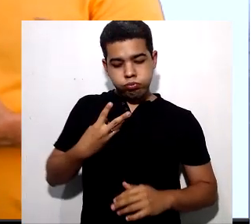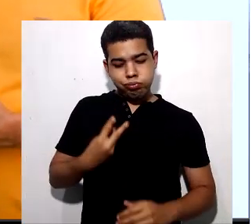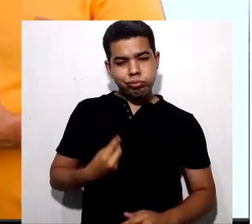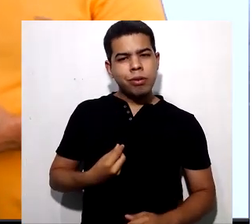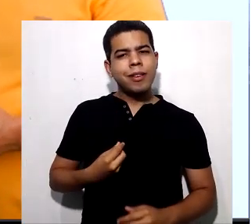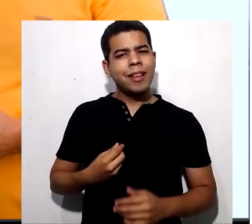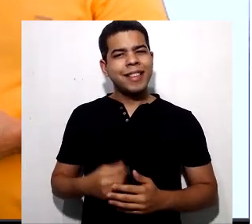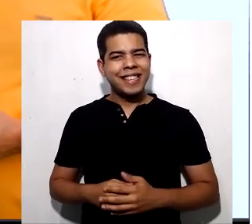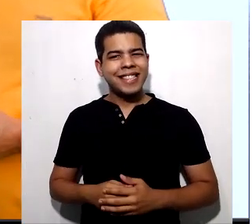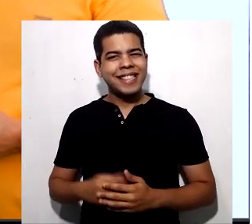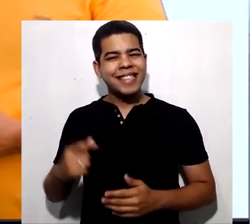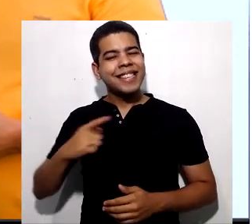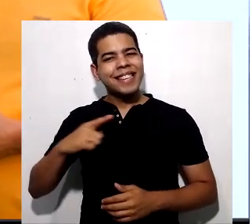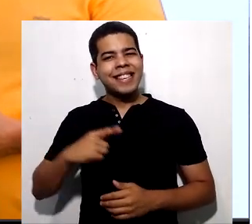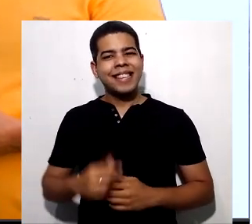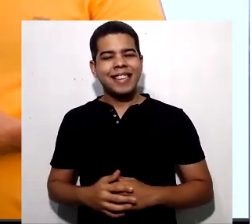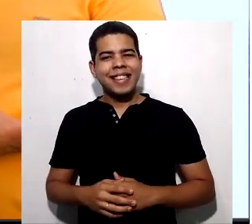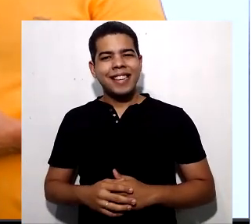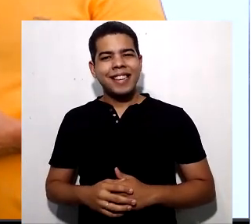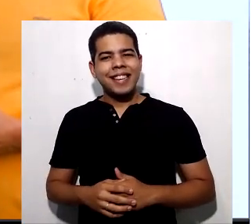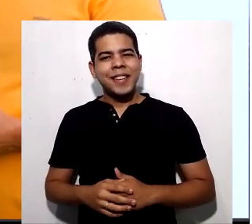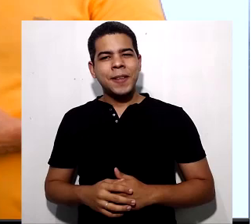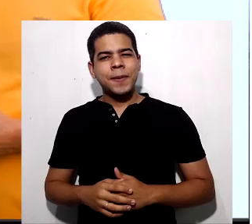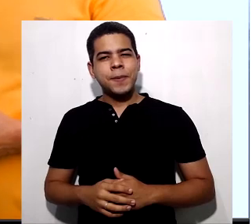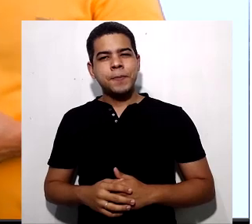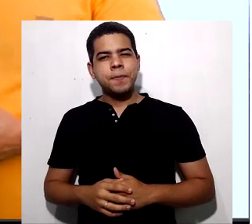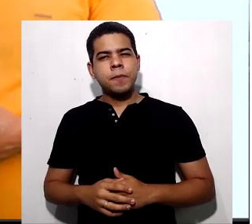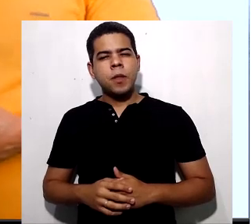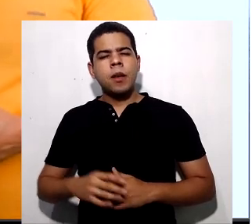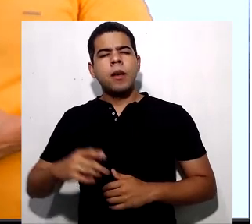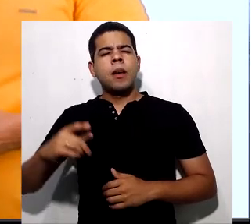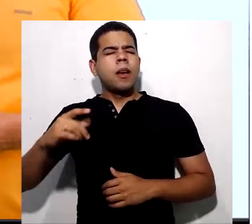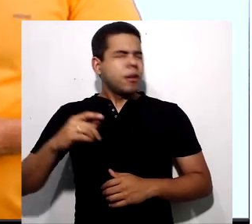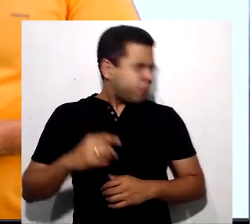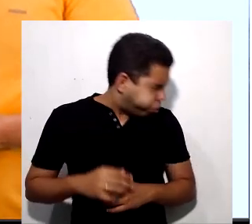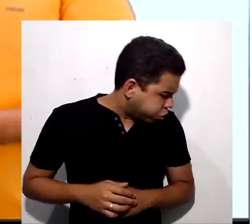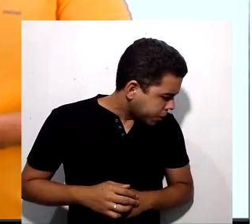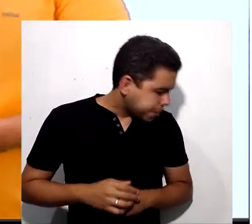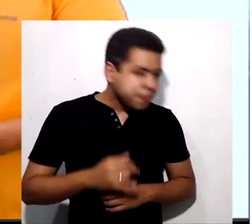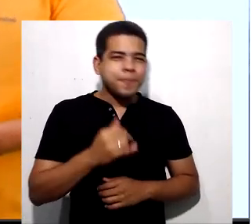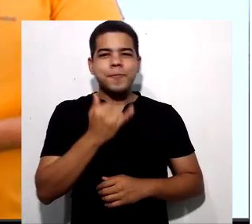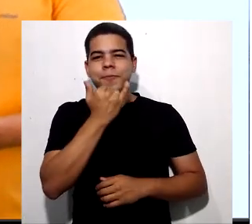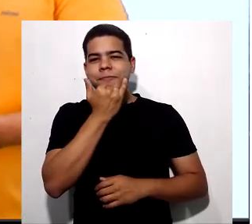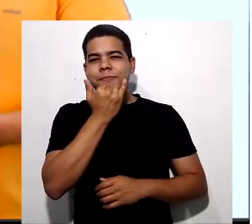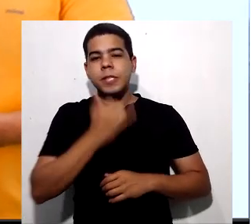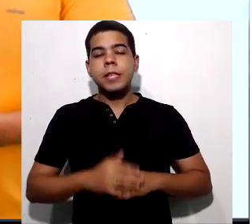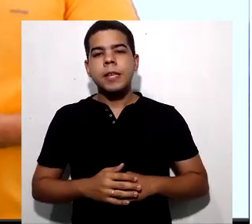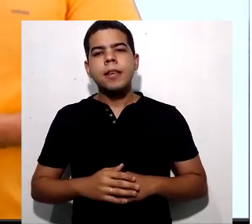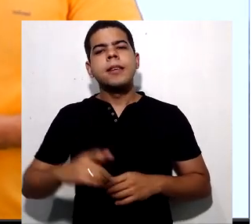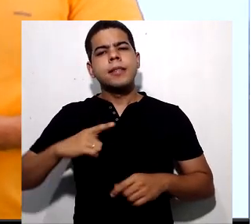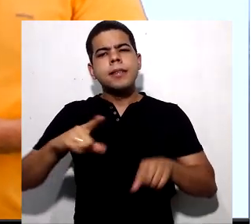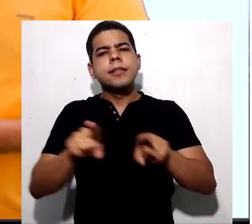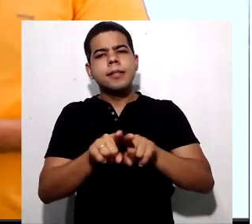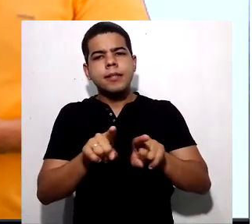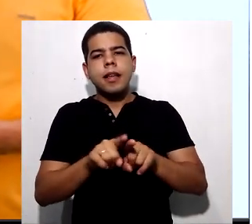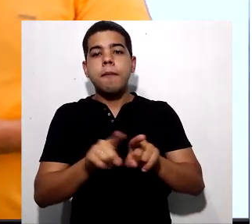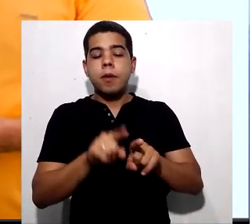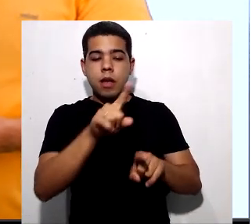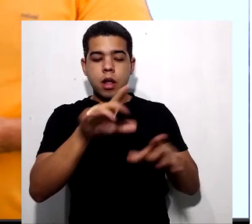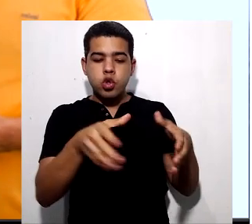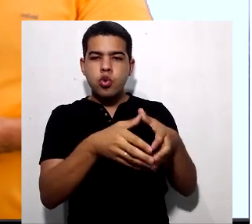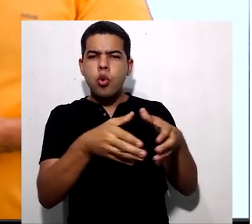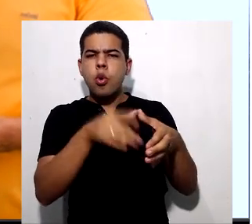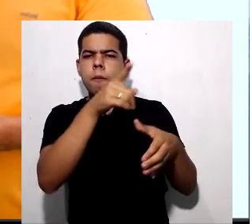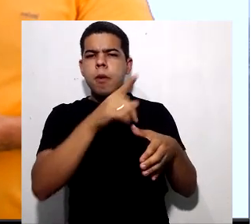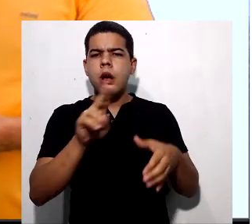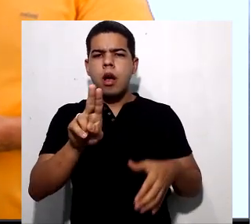na Ucrânia, assim ela chamava, que tinha o sentido, o significado de Shaya como selvagem. Eu só gostaria de